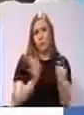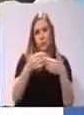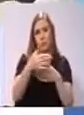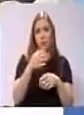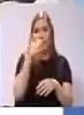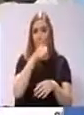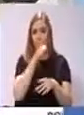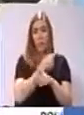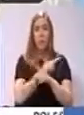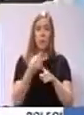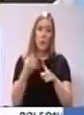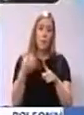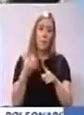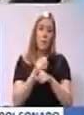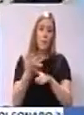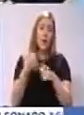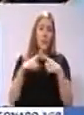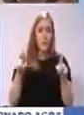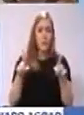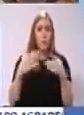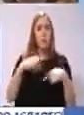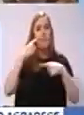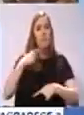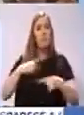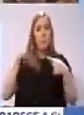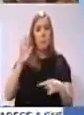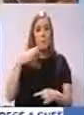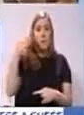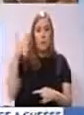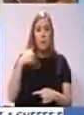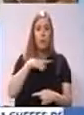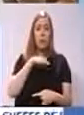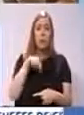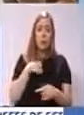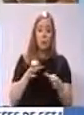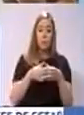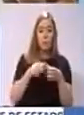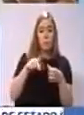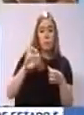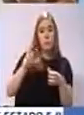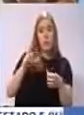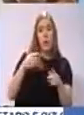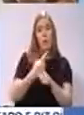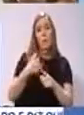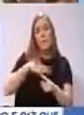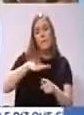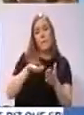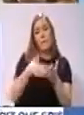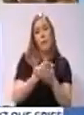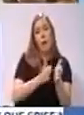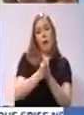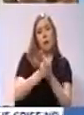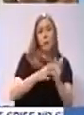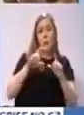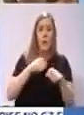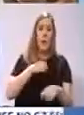atividades diferenciados. É representativa sobretudo do nosso concelho, queremos sempre dar grandes oportunidades às nossas empresas, do